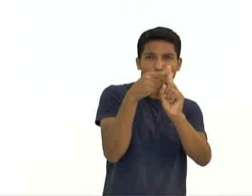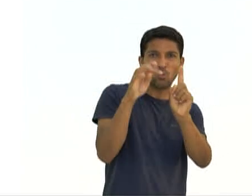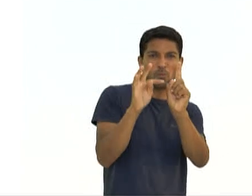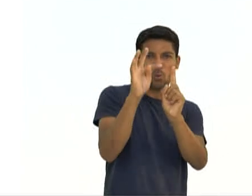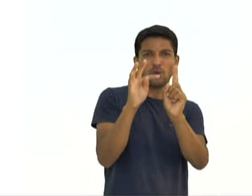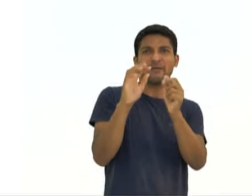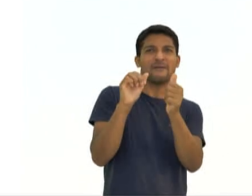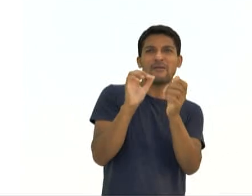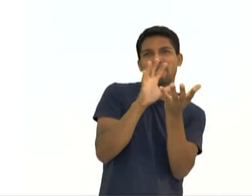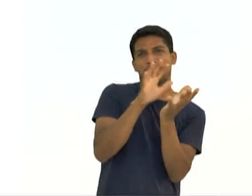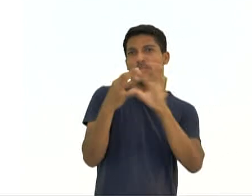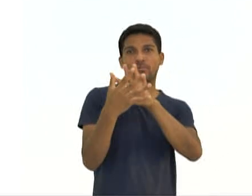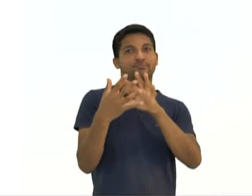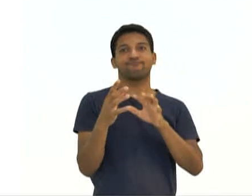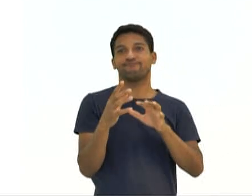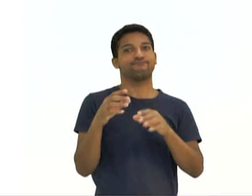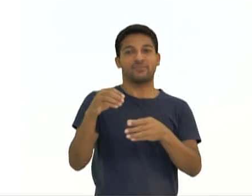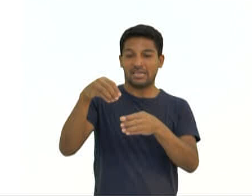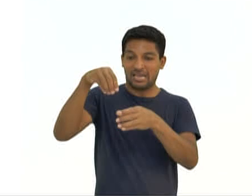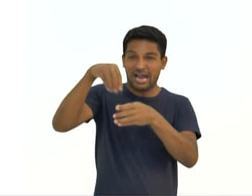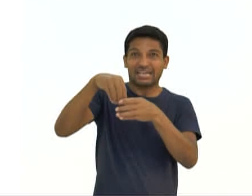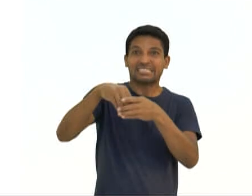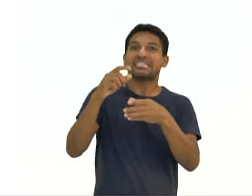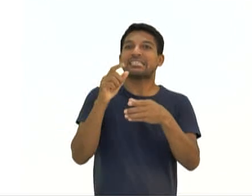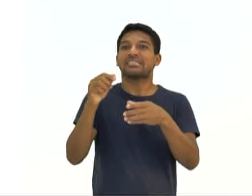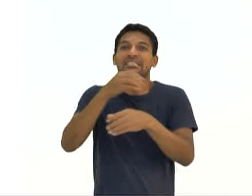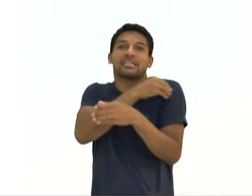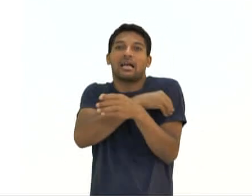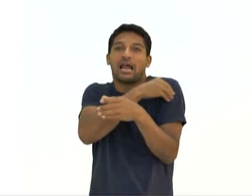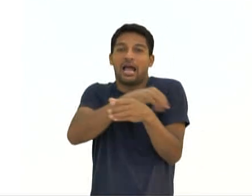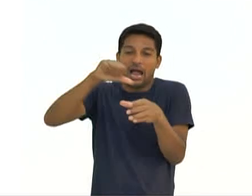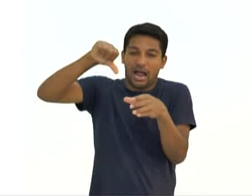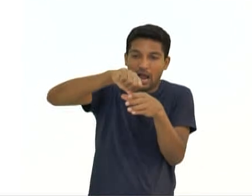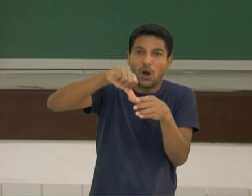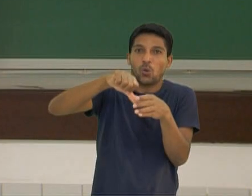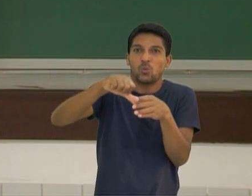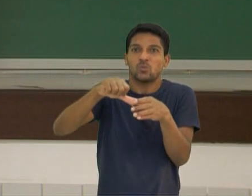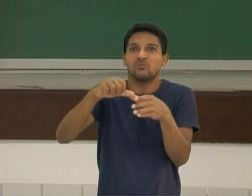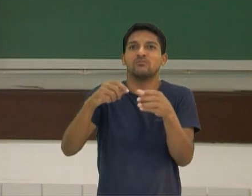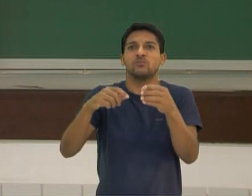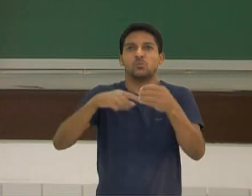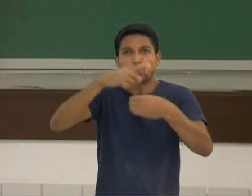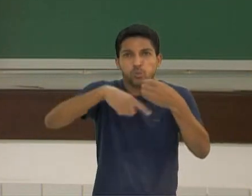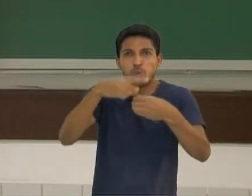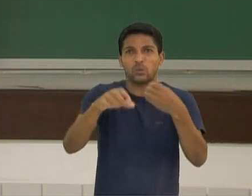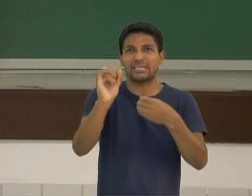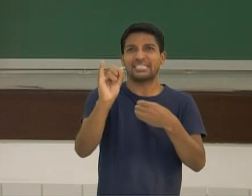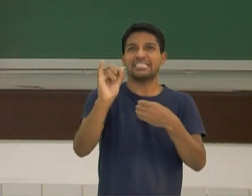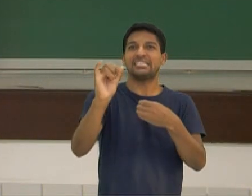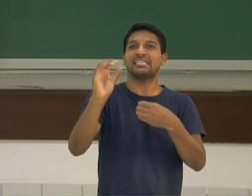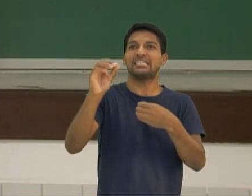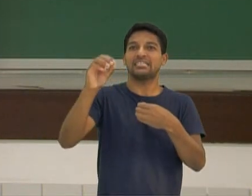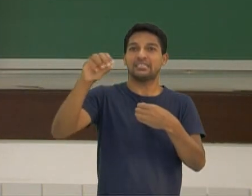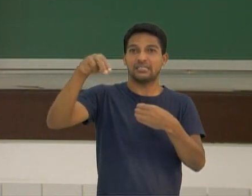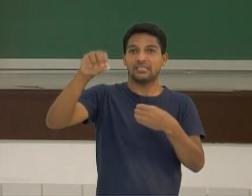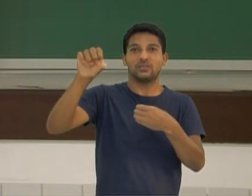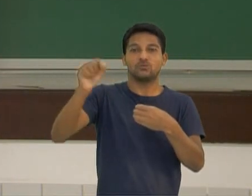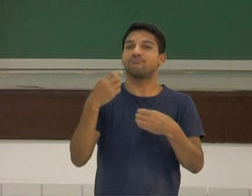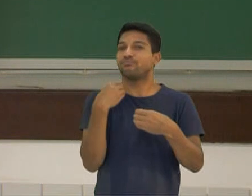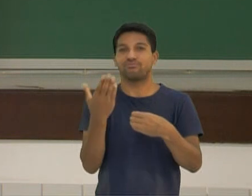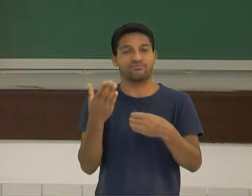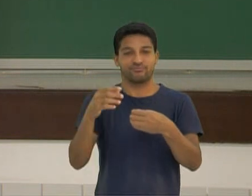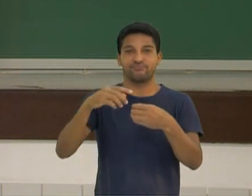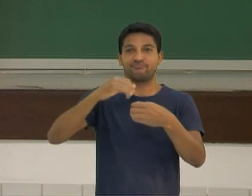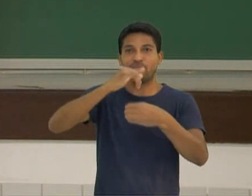adição de álcool não produz íons, tá? Que são responsáveis pela condução elétrica. Show de bola? Lembrando que hoje nós estudamos